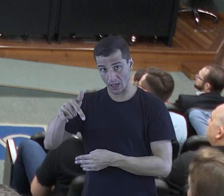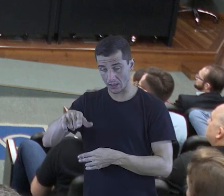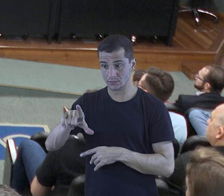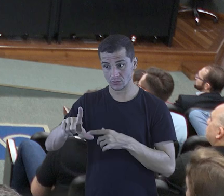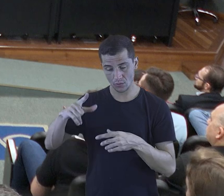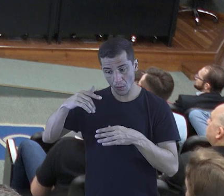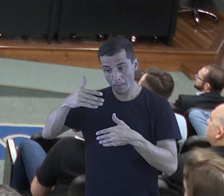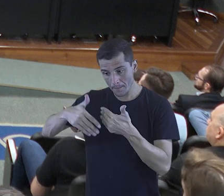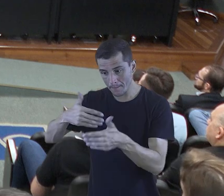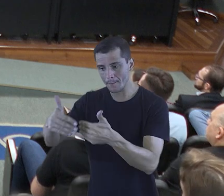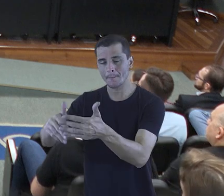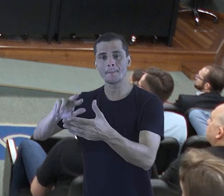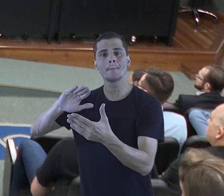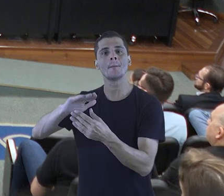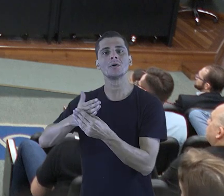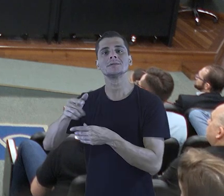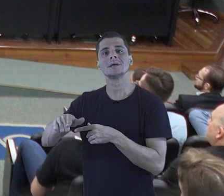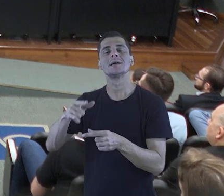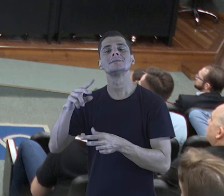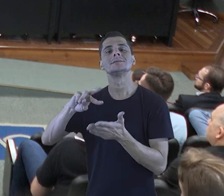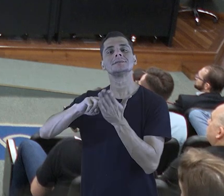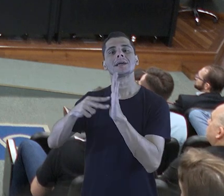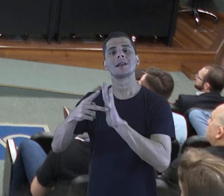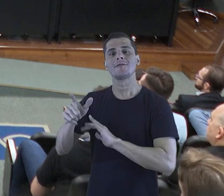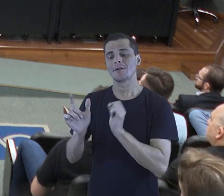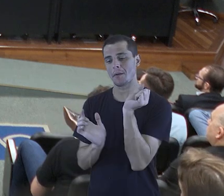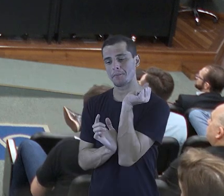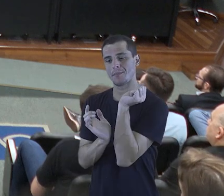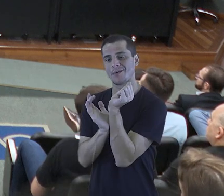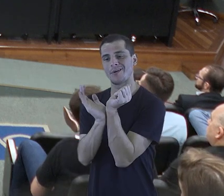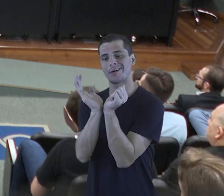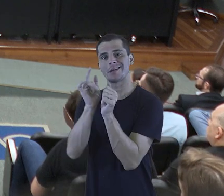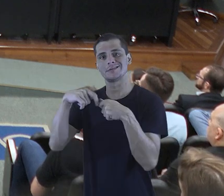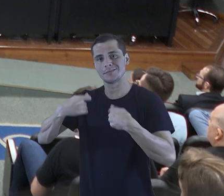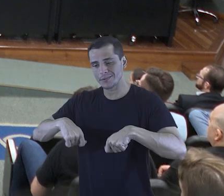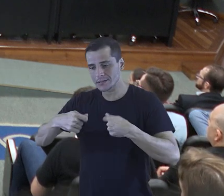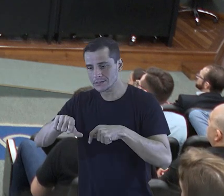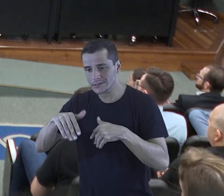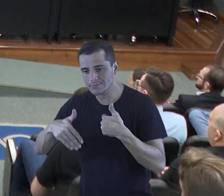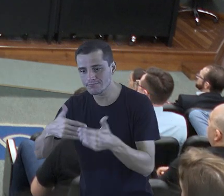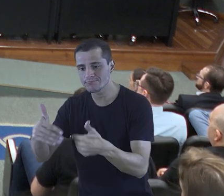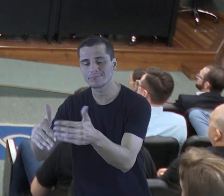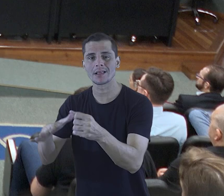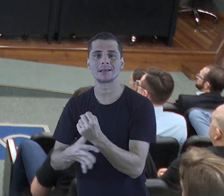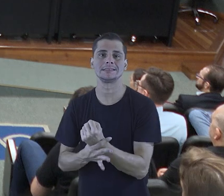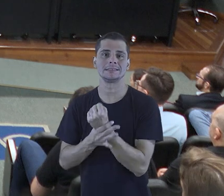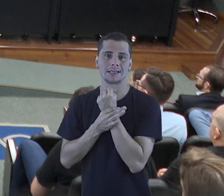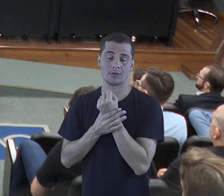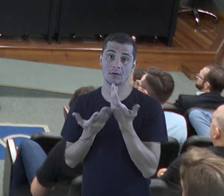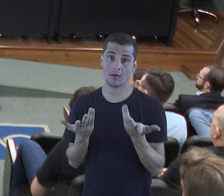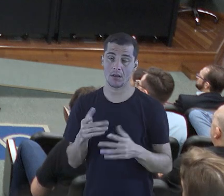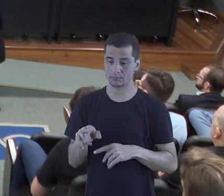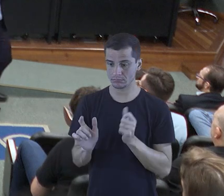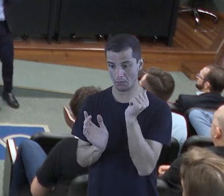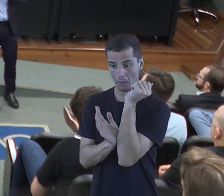por processos. E é por isso que existe o processo. O processo foi criado na burocracia. A burocracia é algo extraordinário. E esse é um